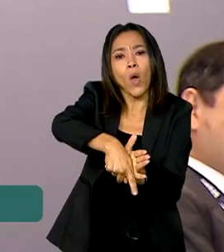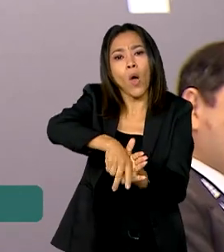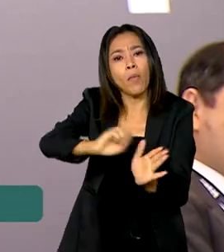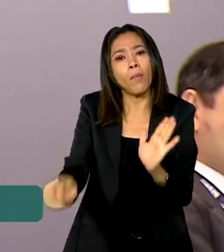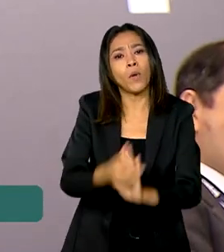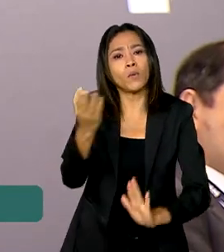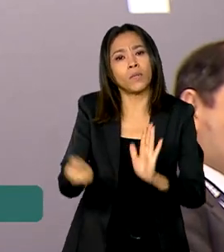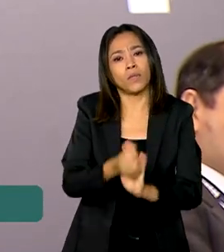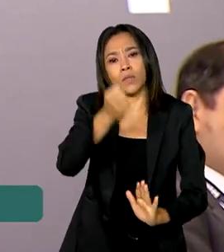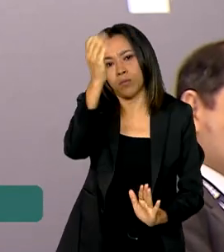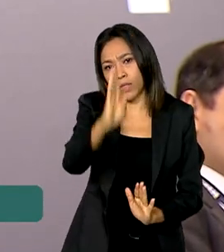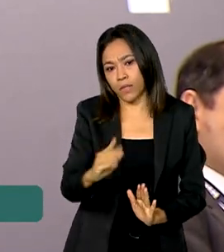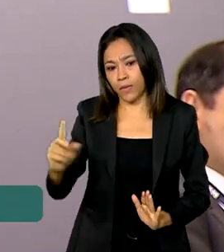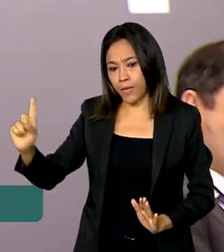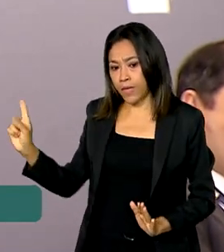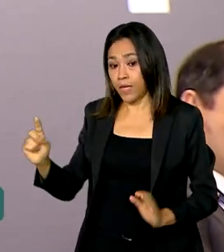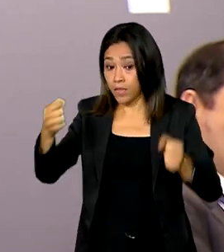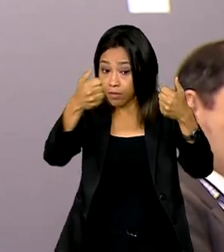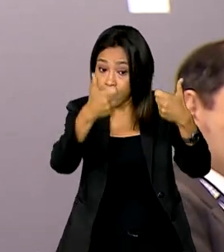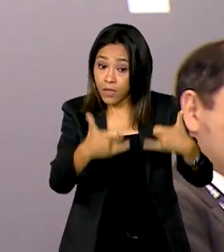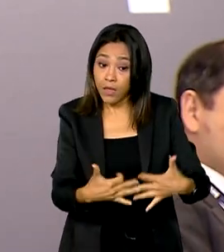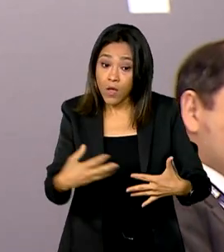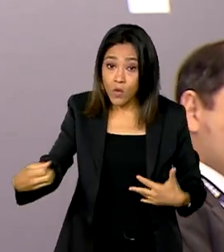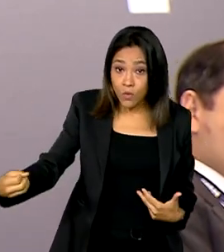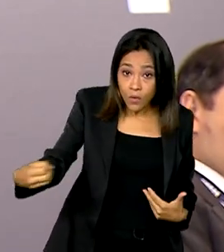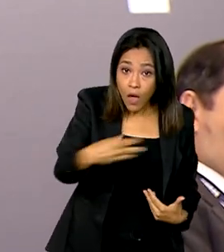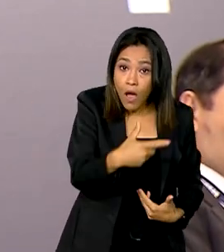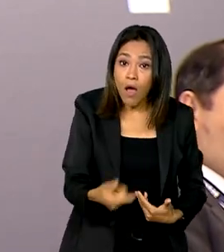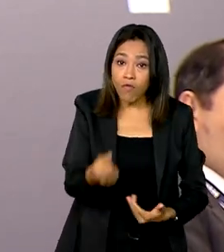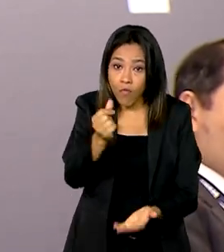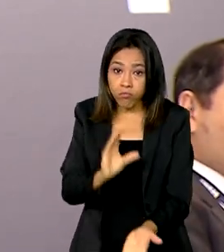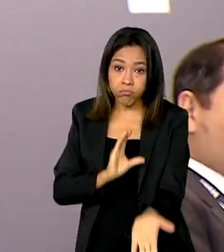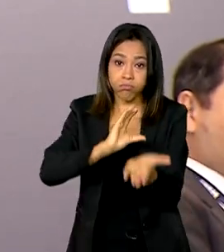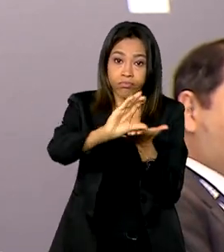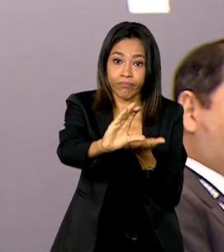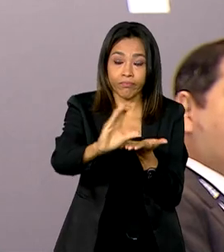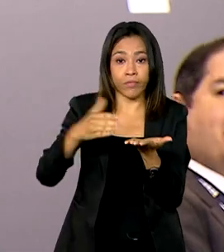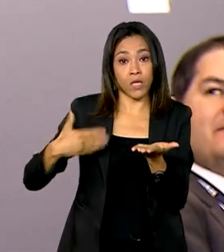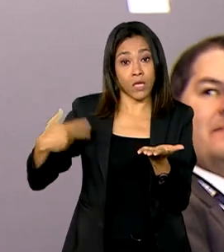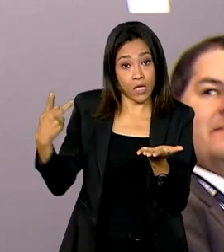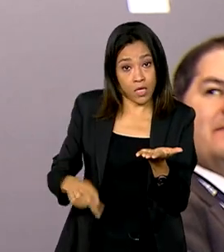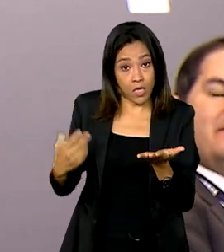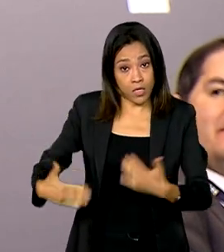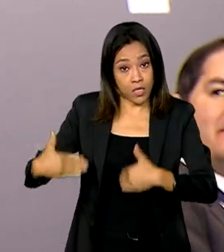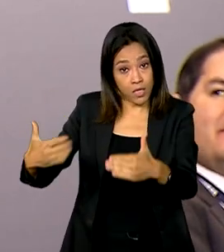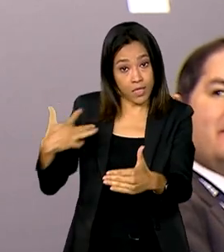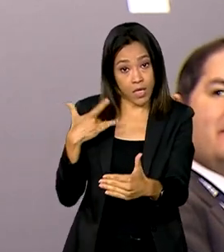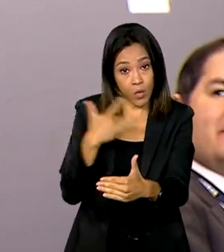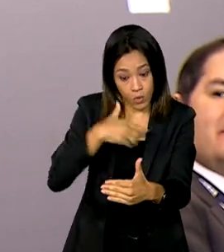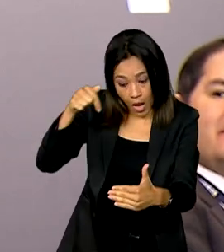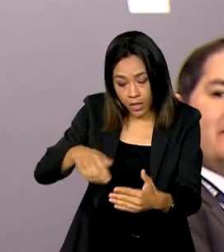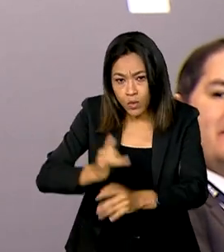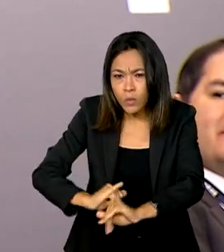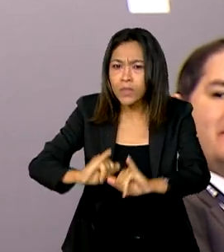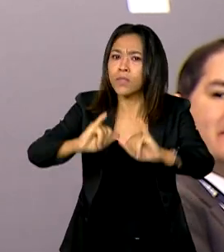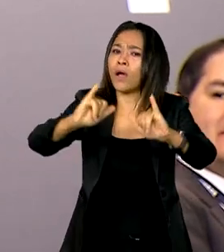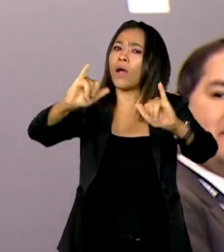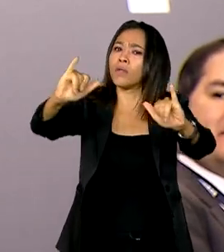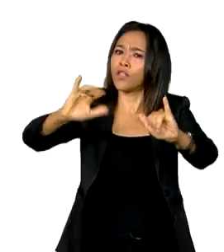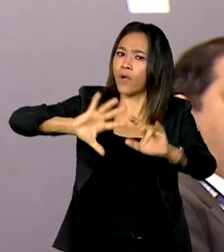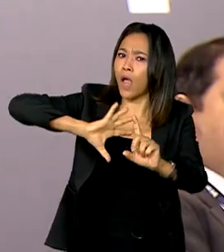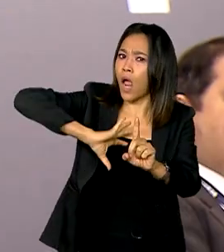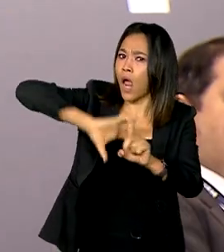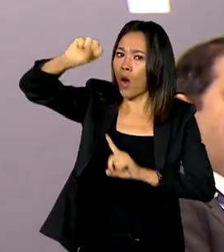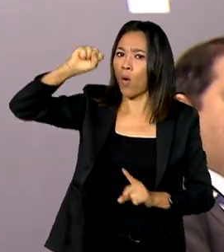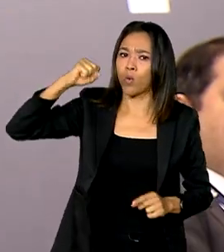Os novos investimentos do Ministério da Saúde, aqui anunciados, investimentos recordes,